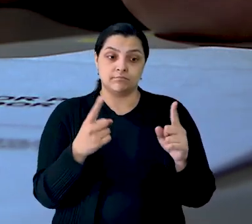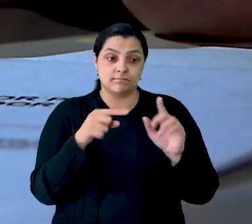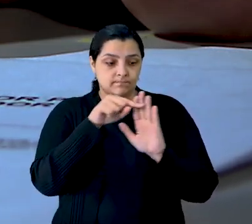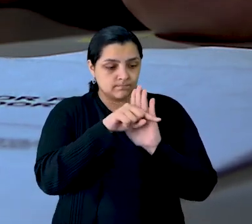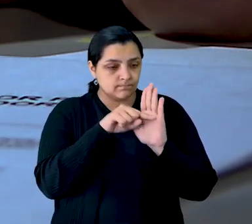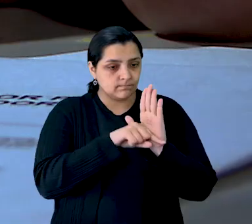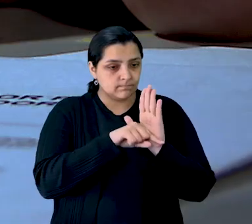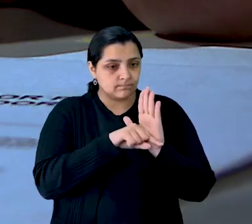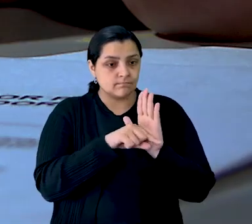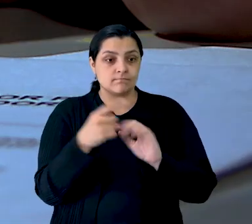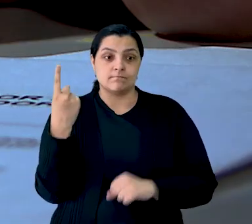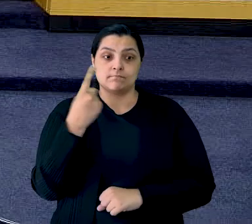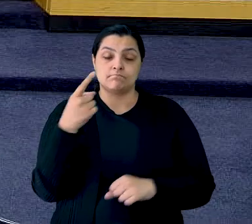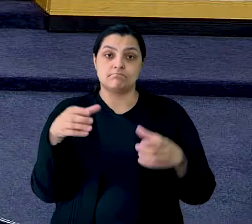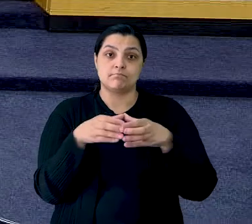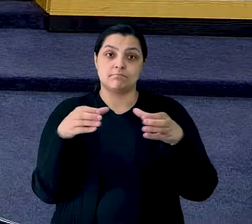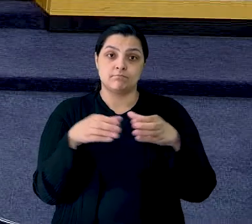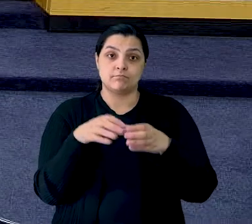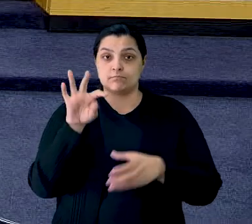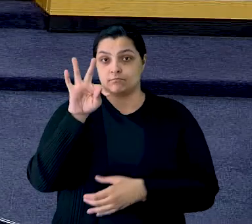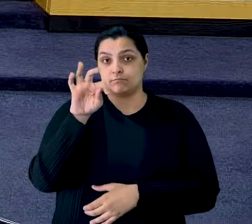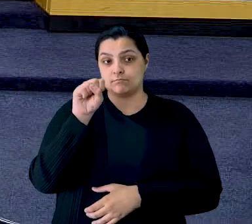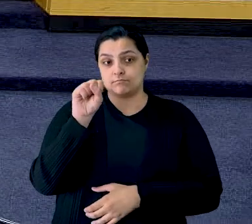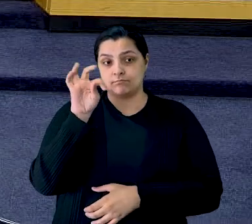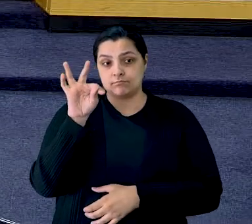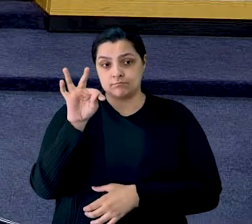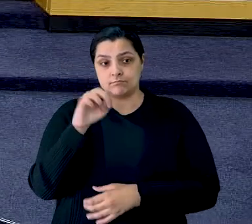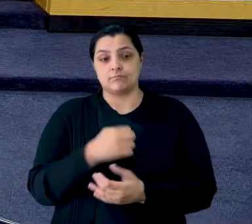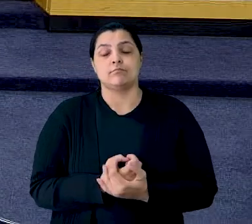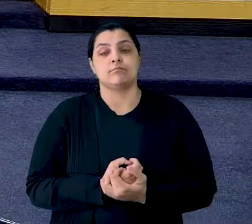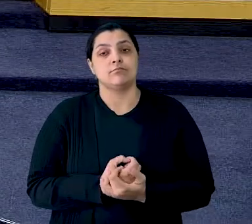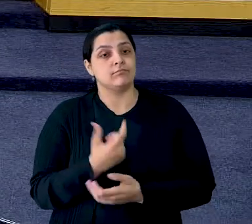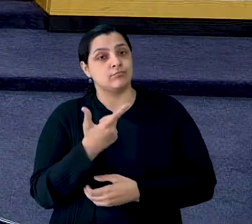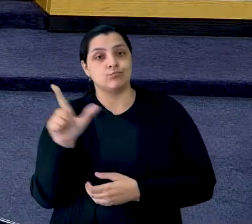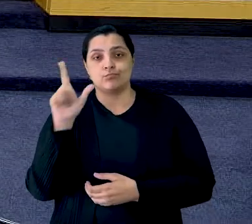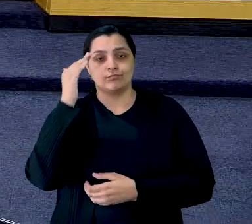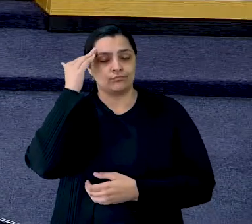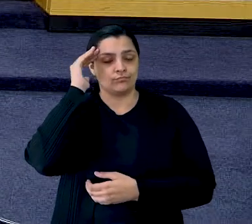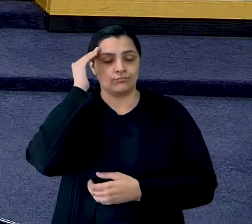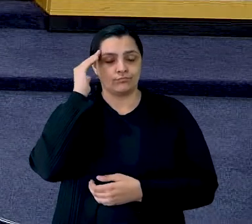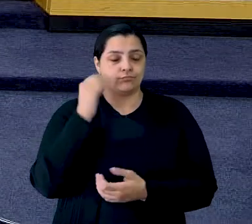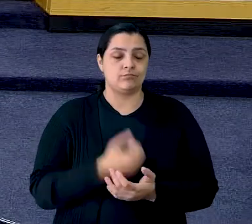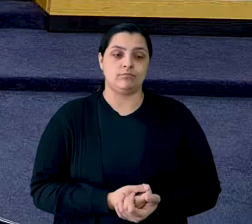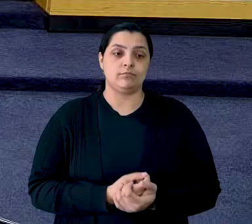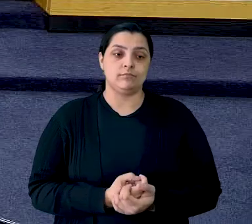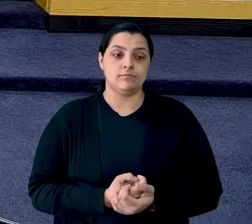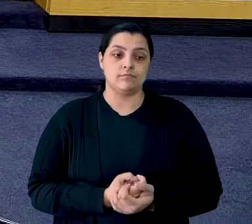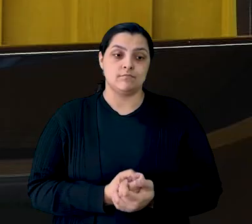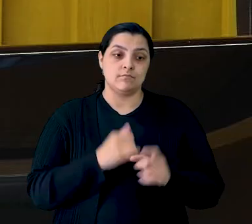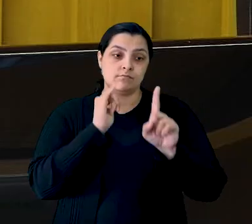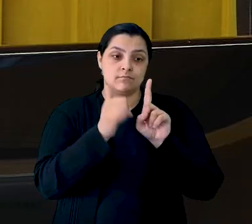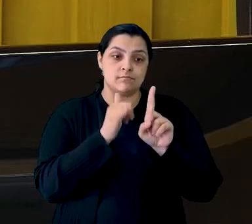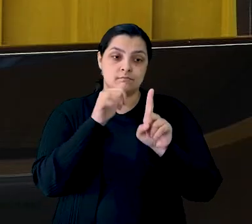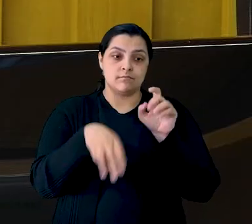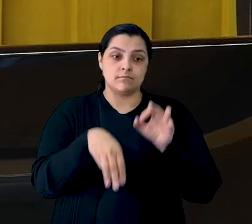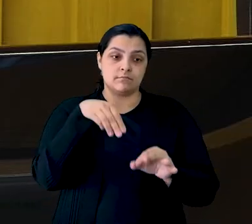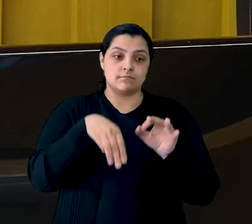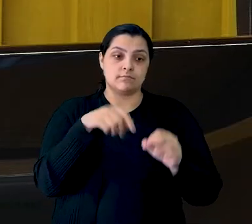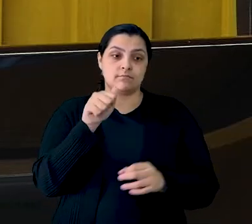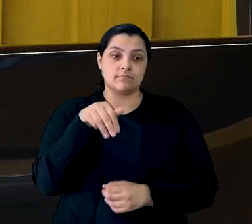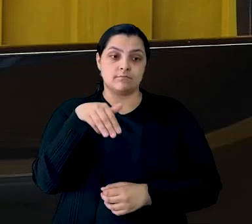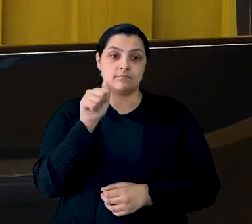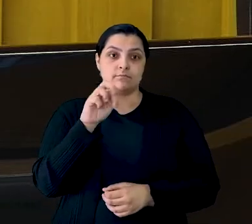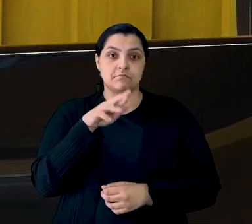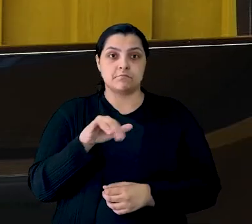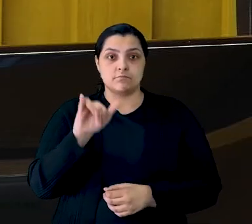Mas, ao analisar o caso, a primeira turma do Tribunal Superior do Trabalho teve outro entendimento. Segundo o relator,